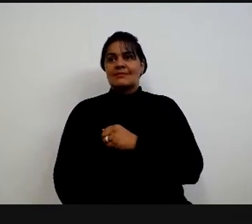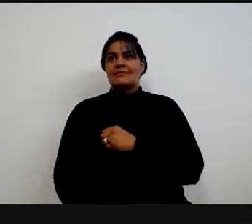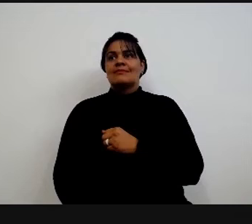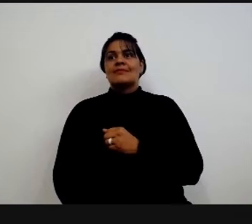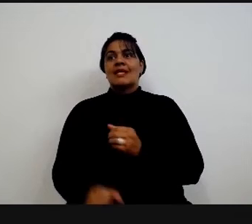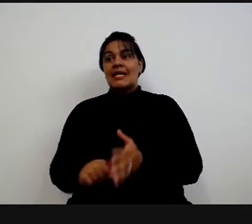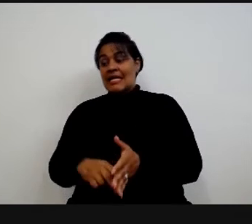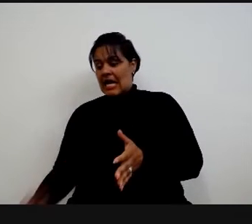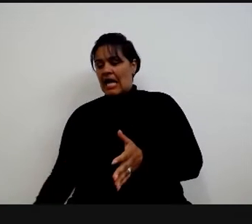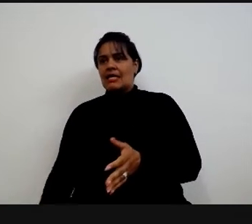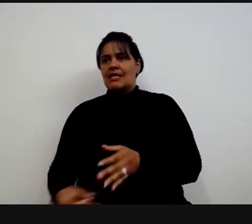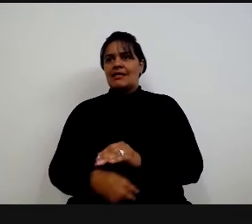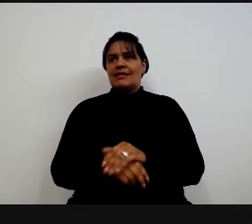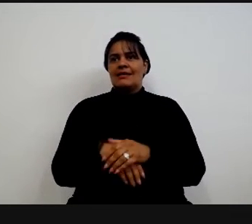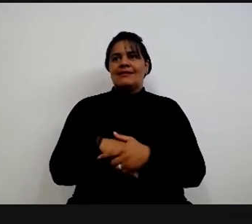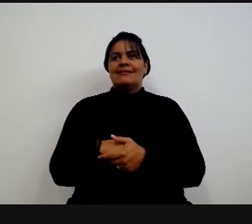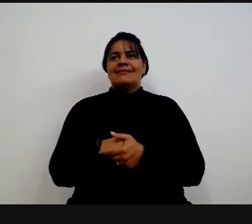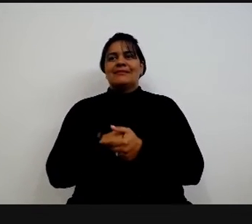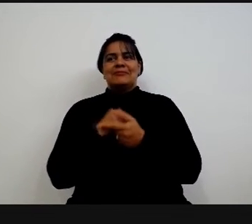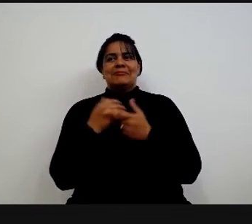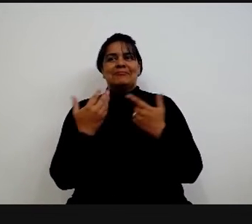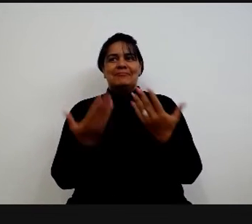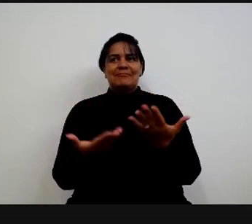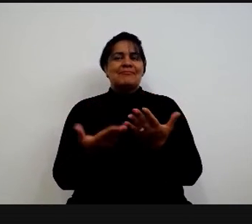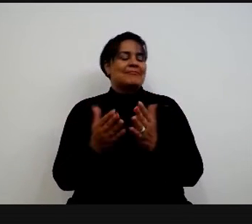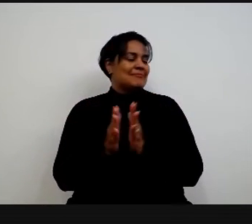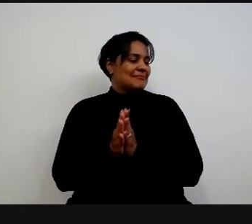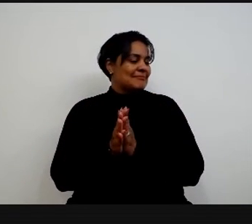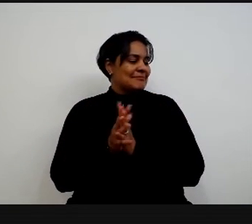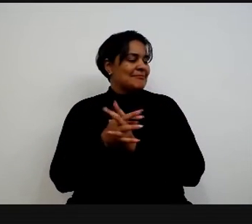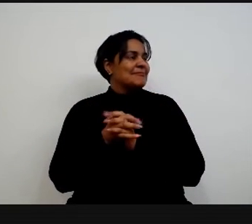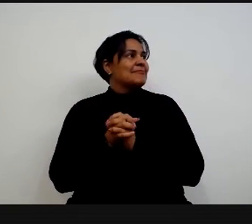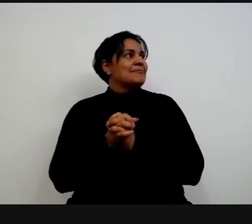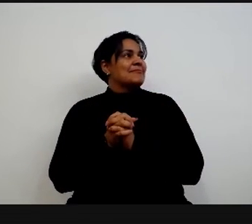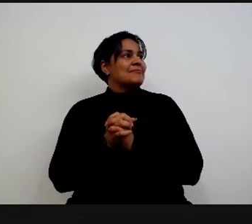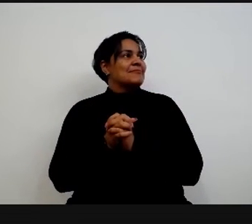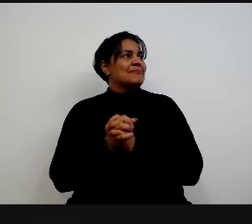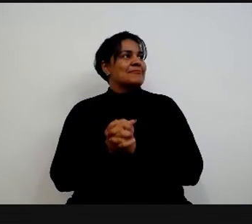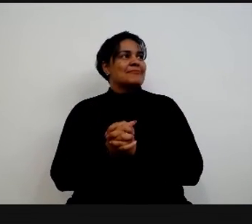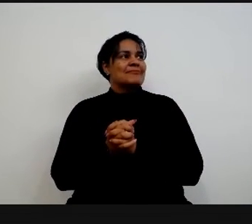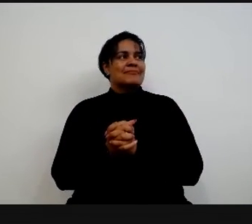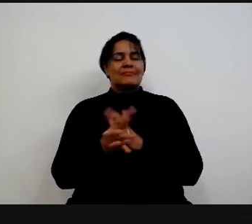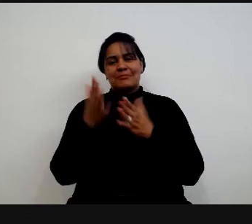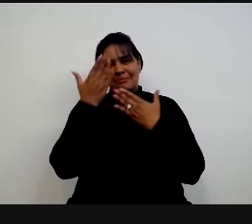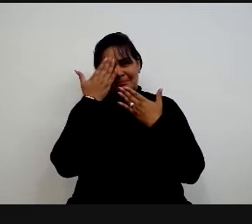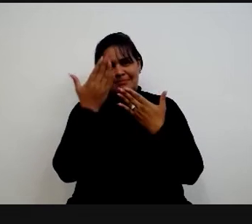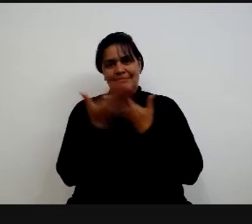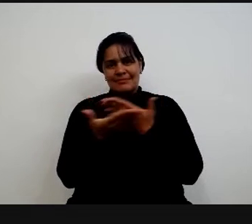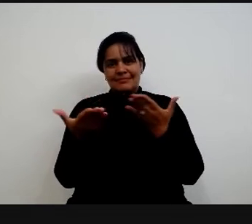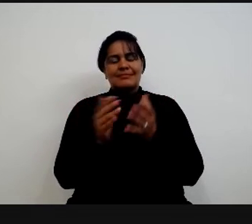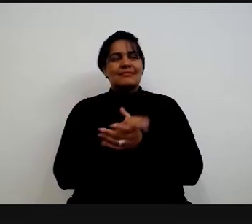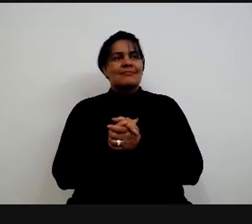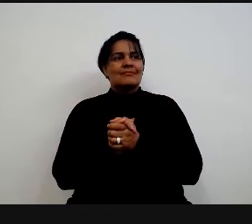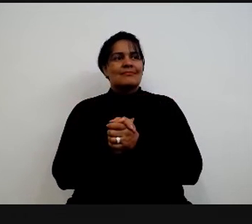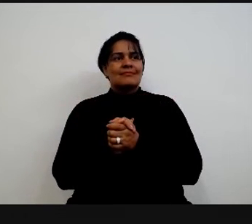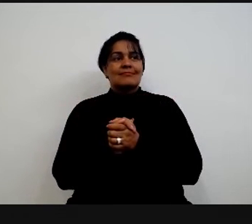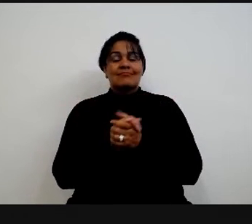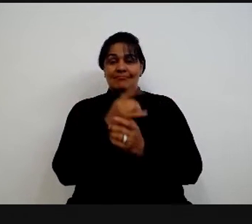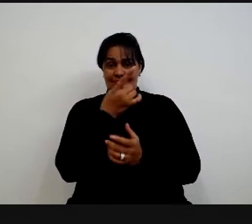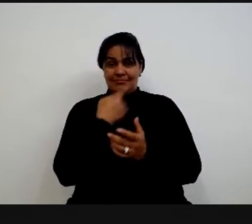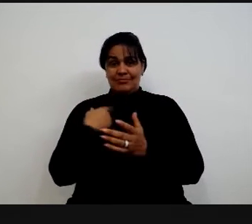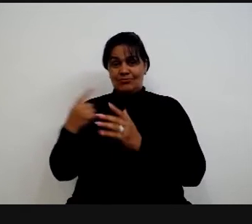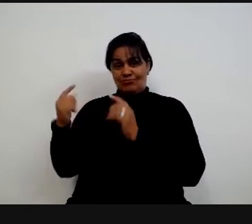esses azulejos do Isso, do Atos Bucão. Maravilha. Muito obrigado, viu? Pronto. Vai ficar não só na